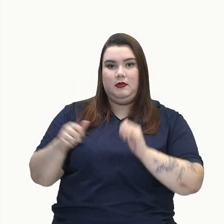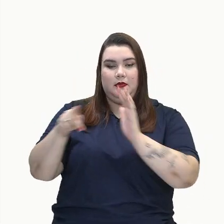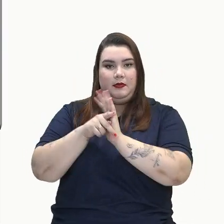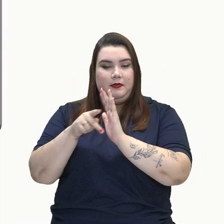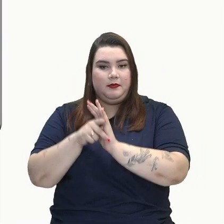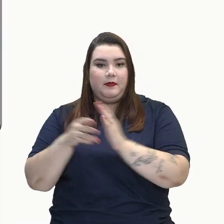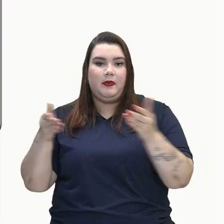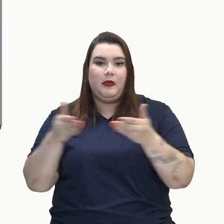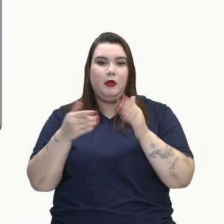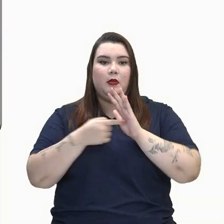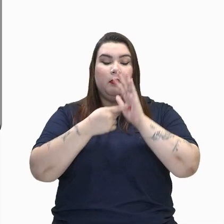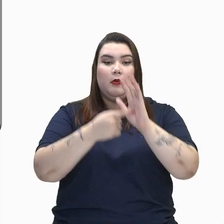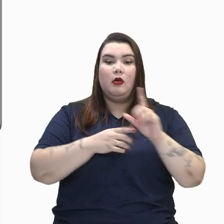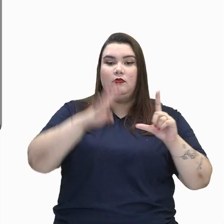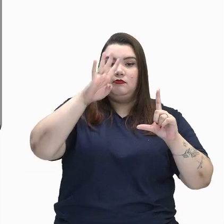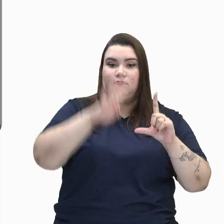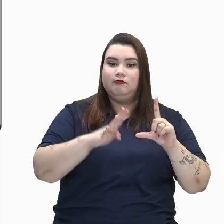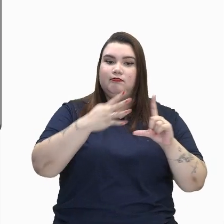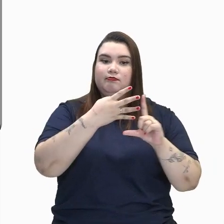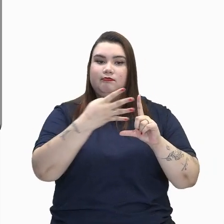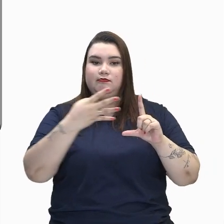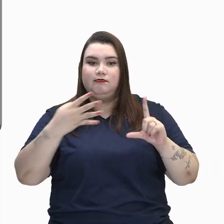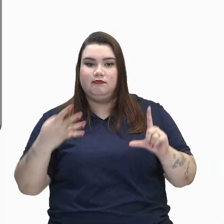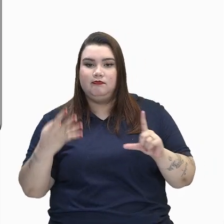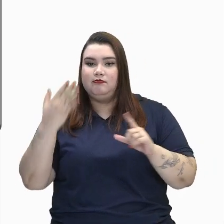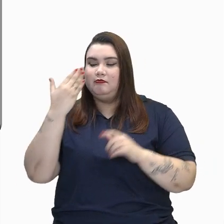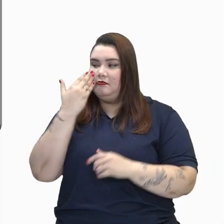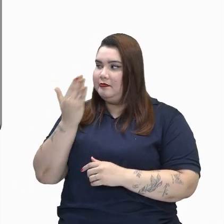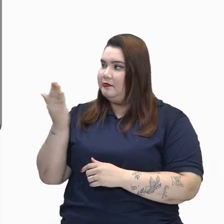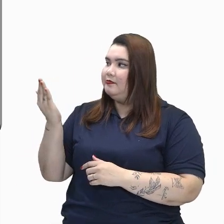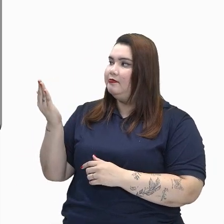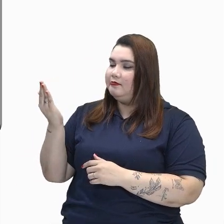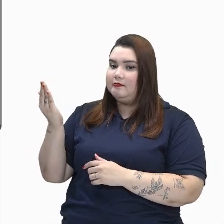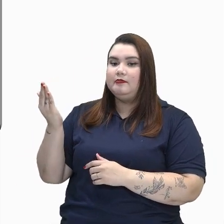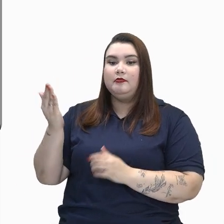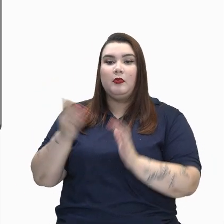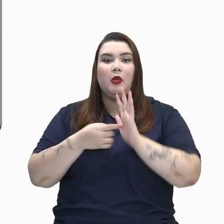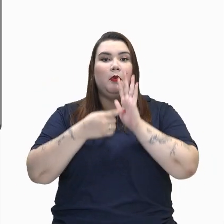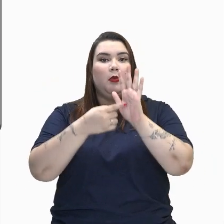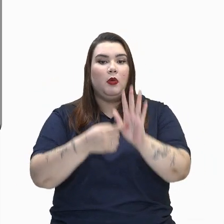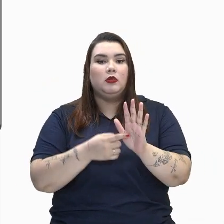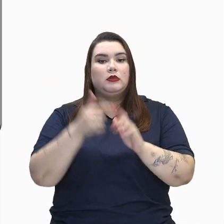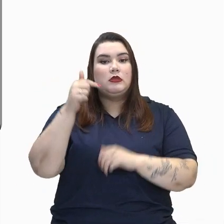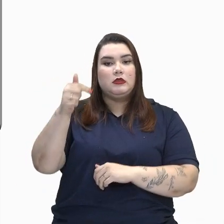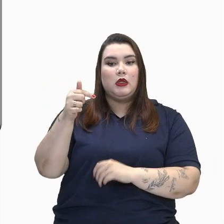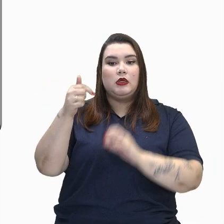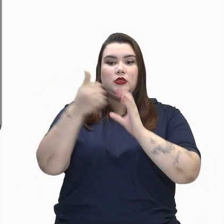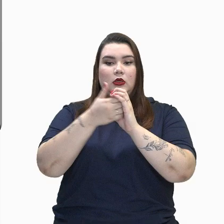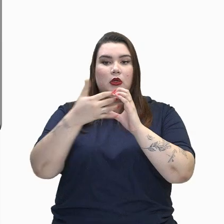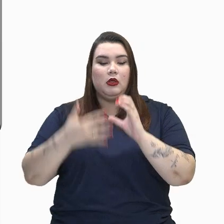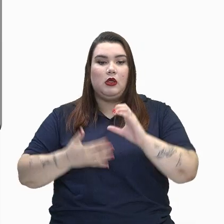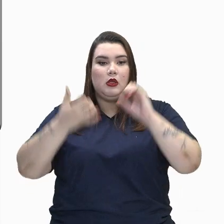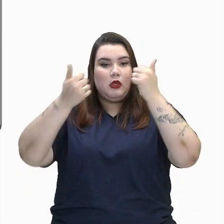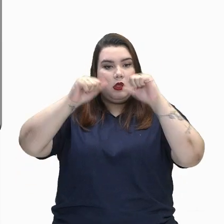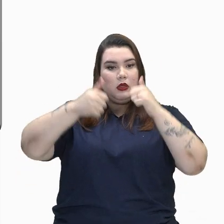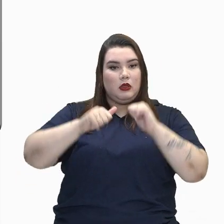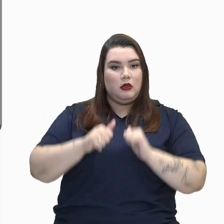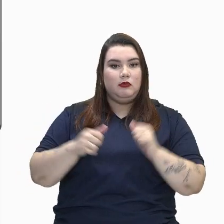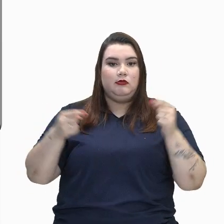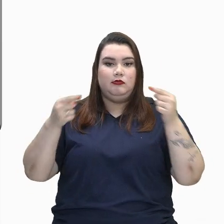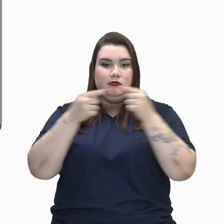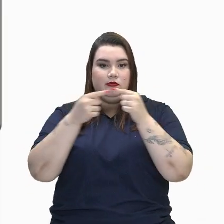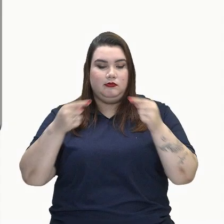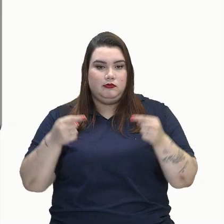quadro com todas essas características, onde a gente vê as 7 características analisadas por ele que